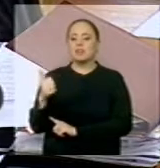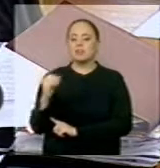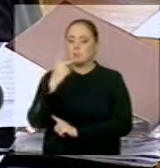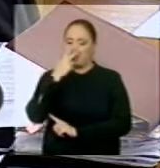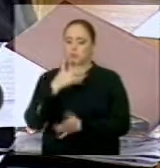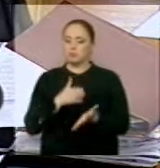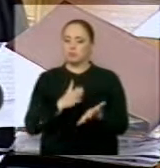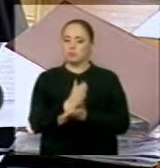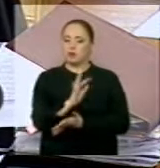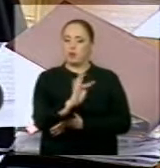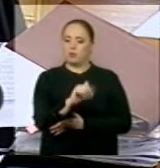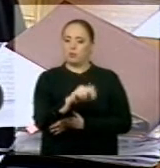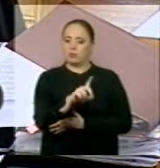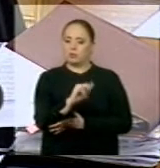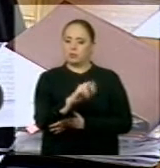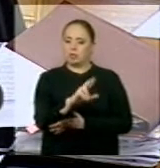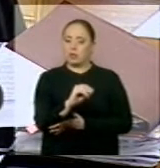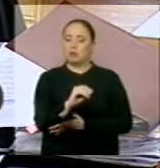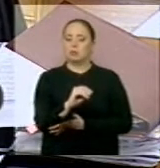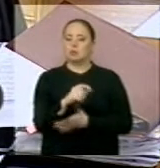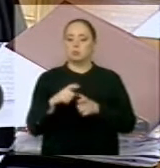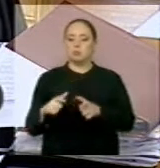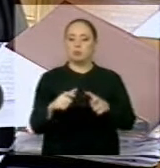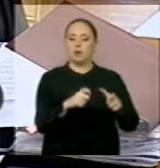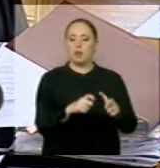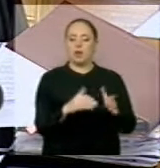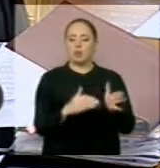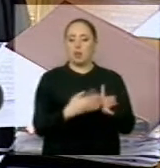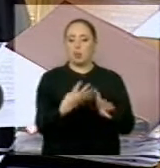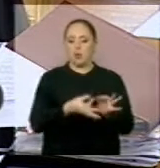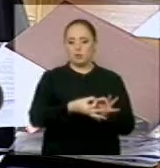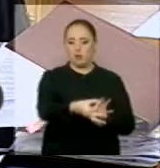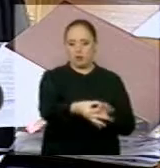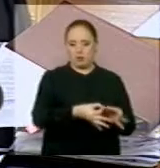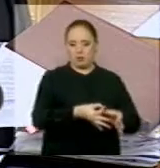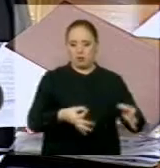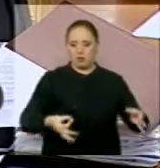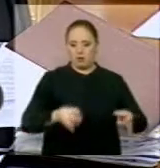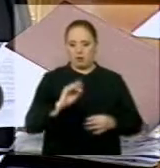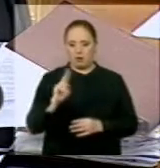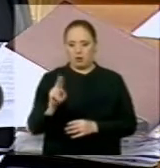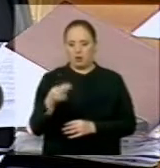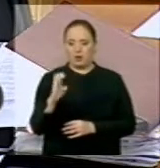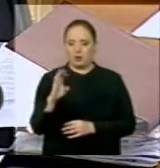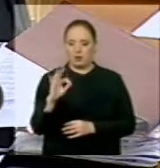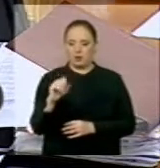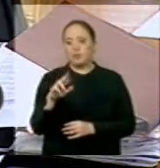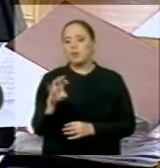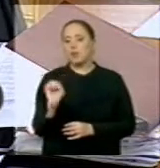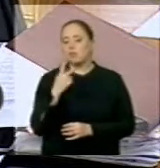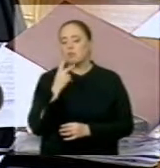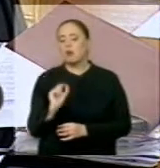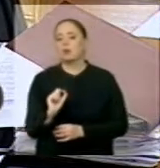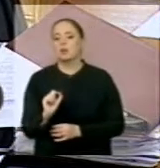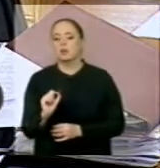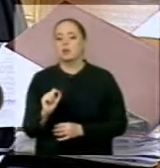regularização fundiária dos imóveis até 4 módulos fiscais, e aqui o próprio artigo disse, não, averiguados